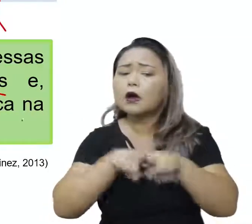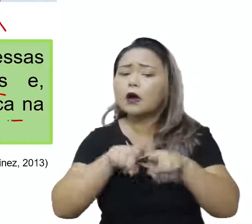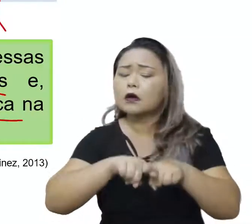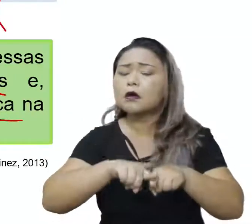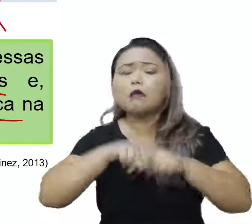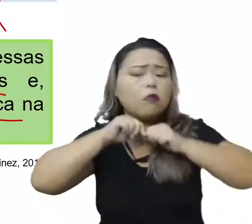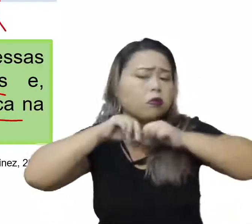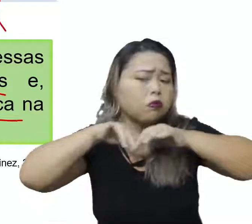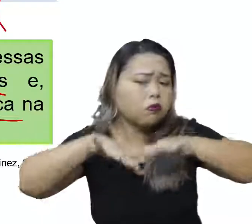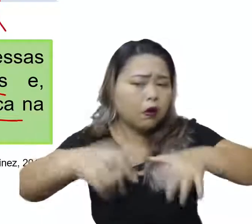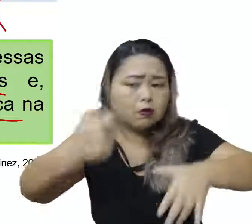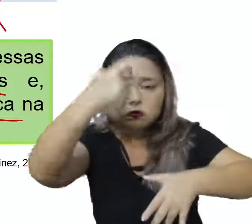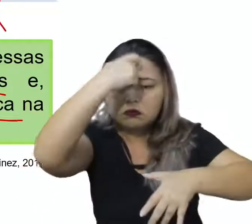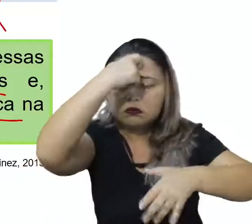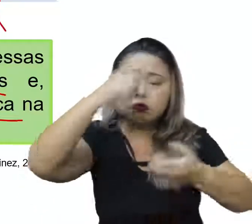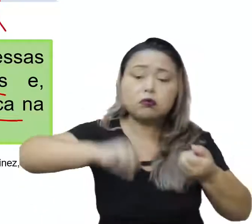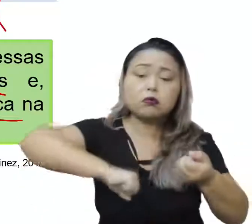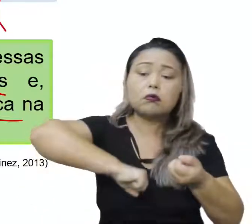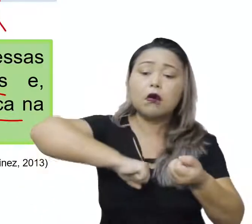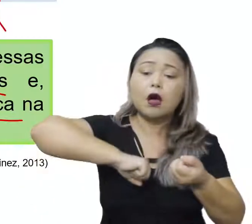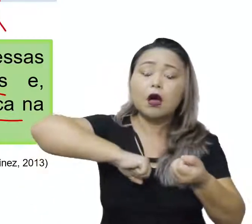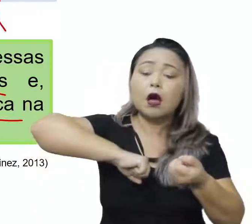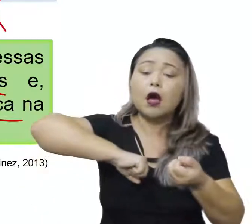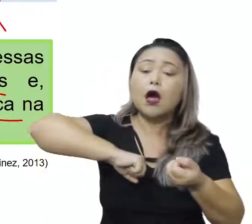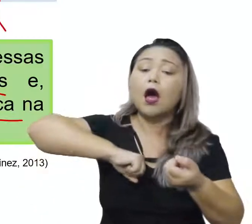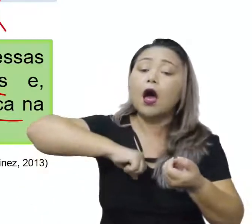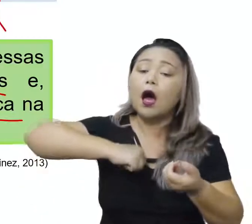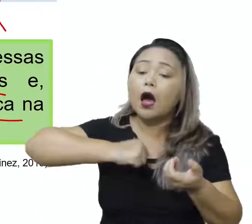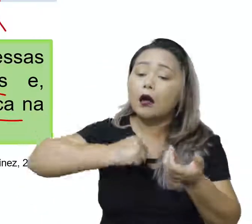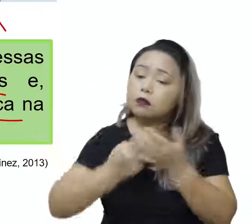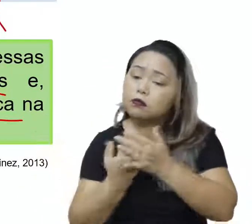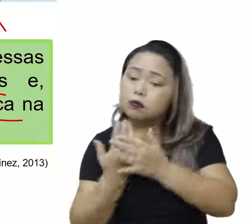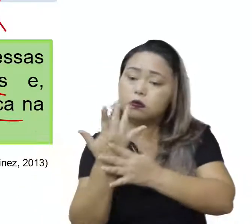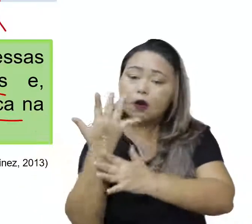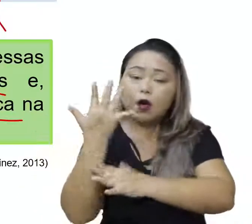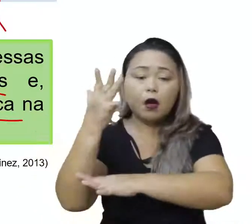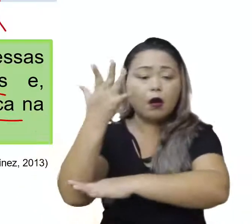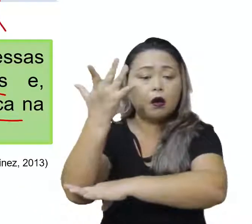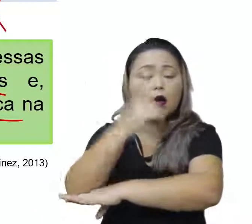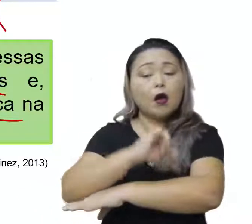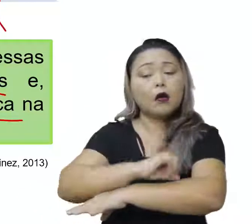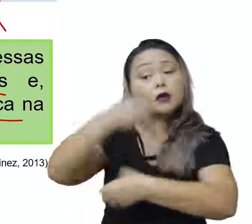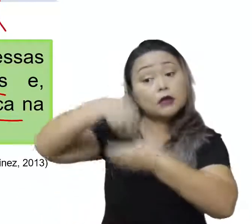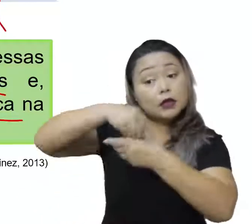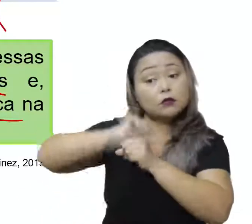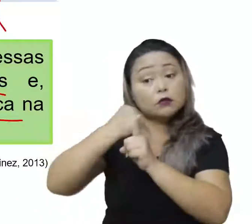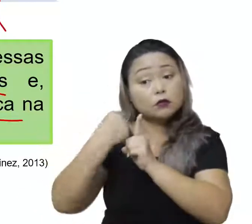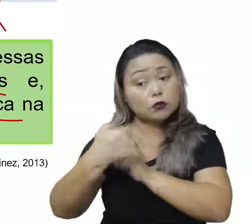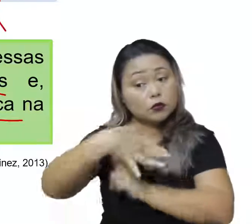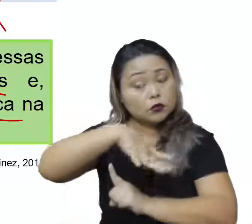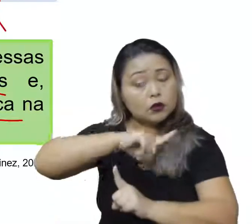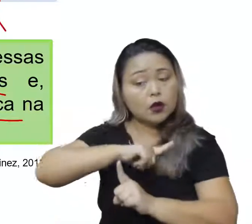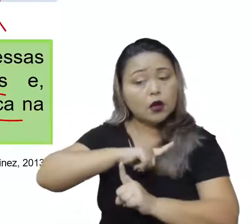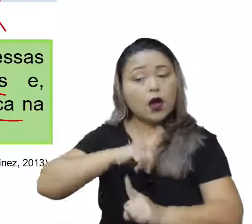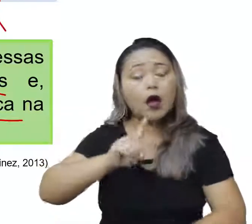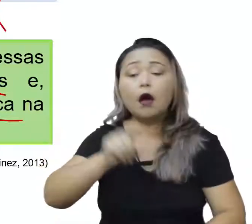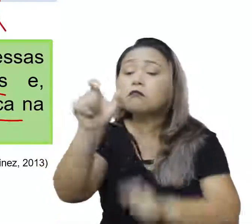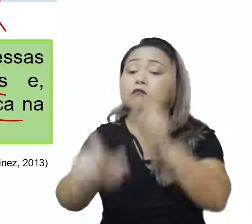consciência ecológica na sociedade. Como eu falei para vocês, essas ONGs são